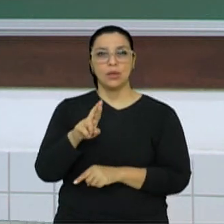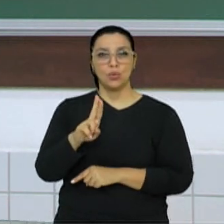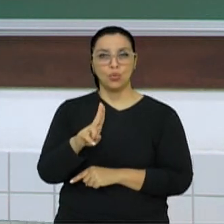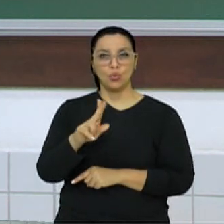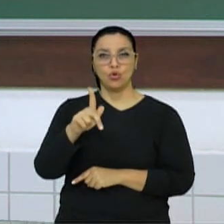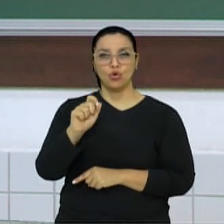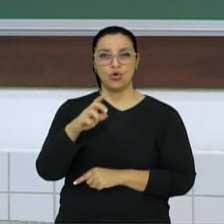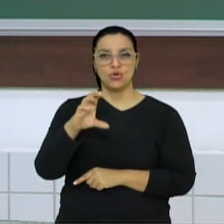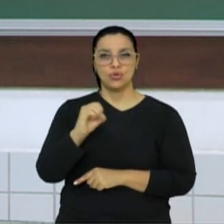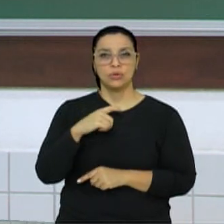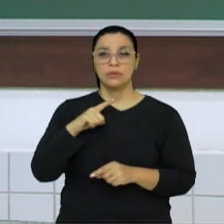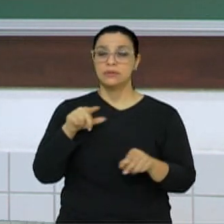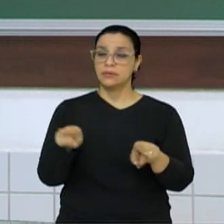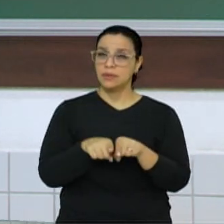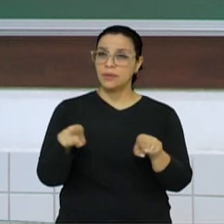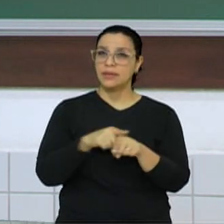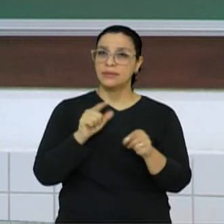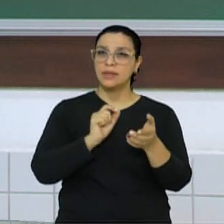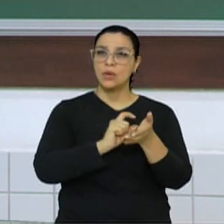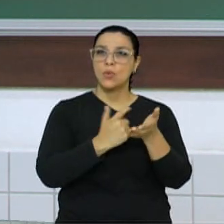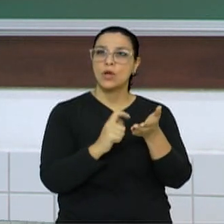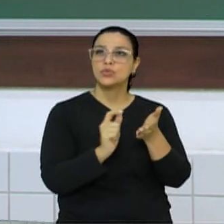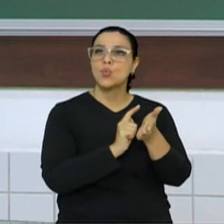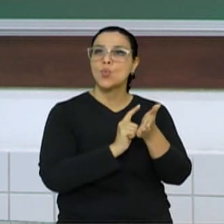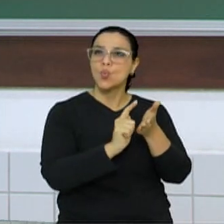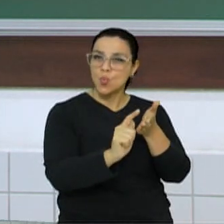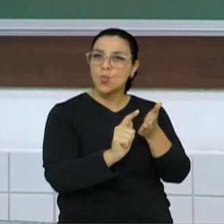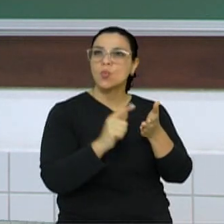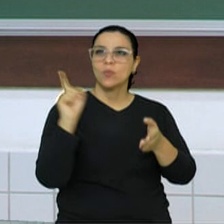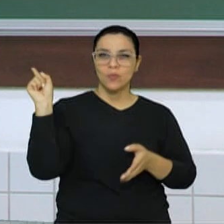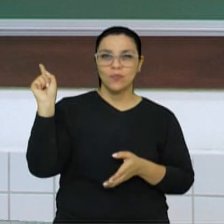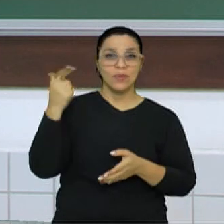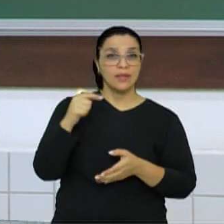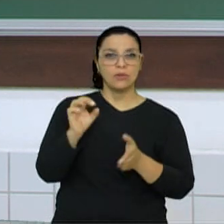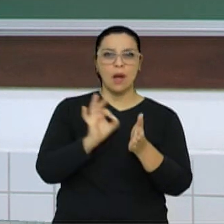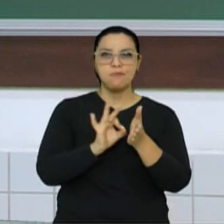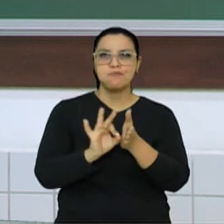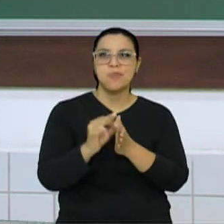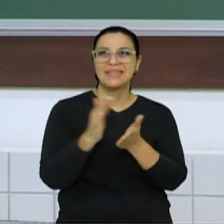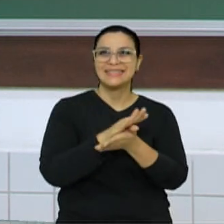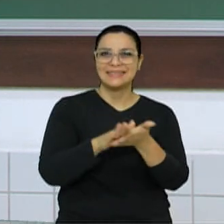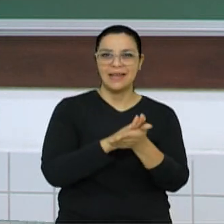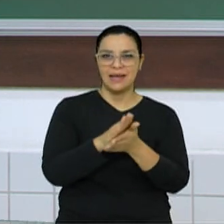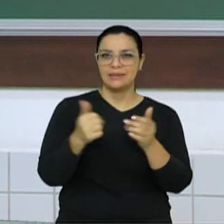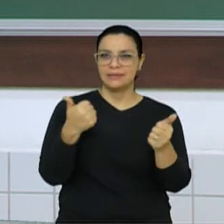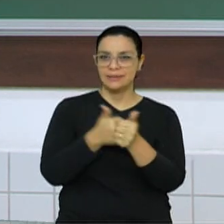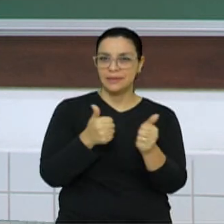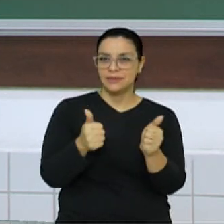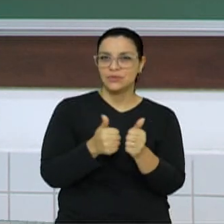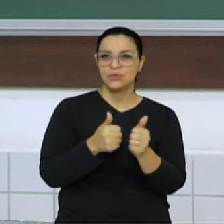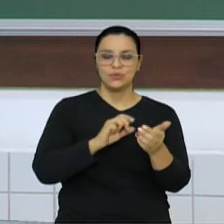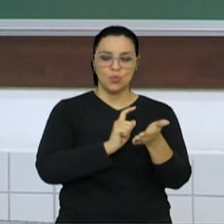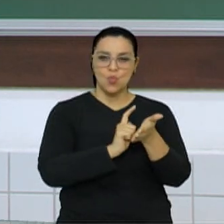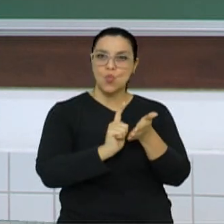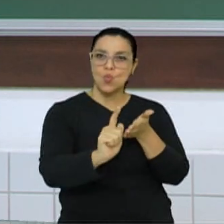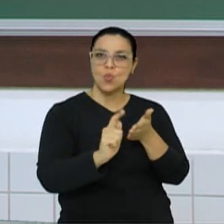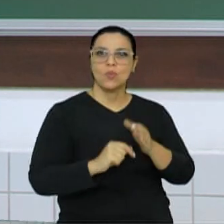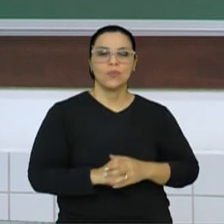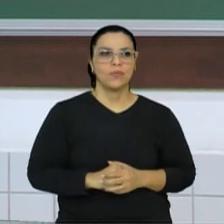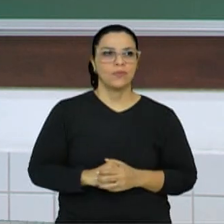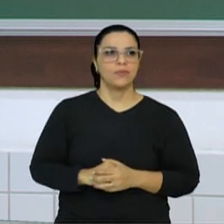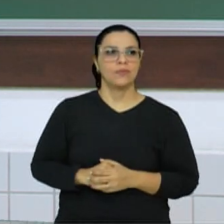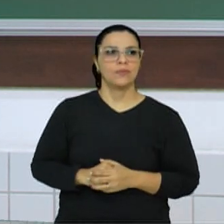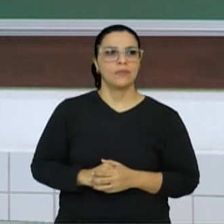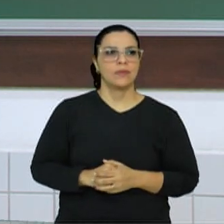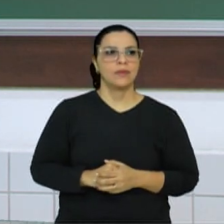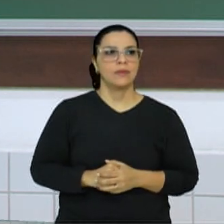rugoso, e nós temos também o retículo endoplasmático liso, que não tem os ribossomos aderidos na sua superfície. Opa, caiu mais um